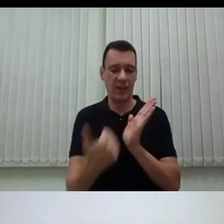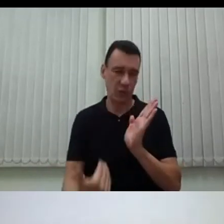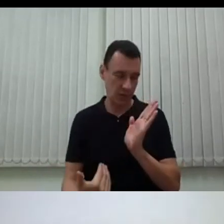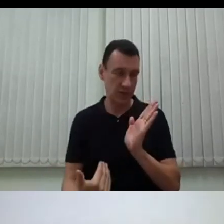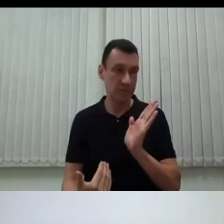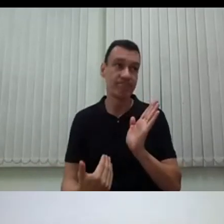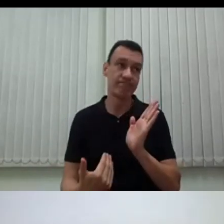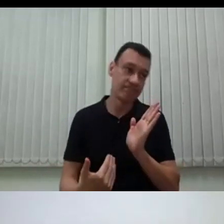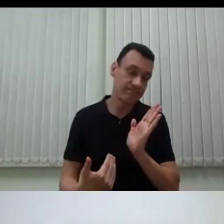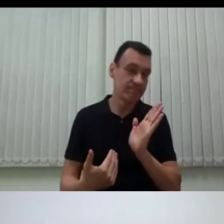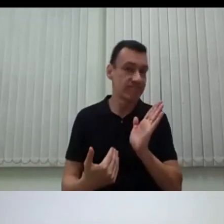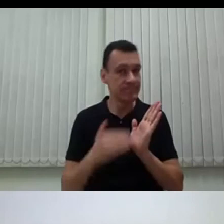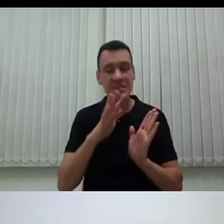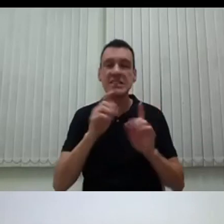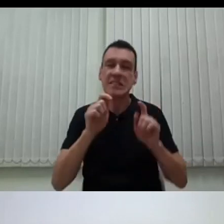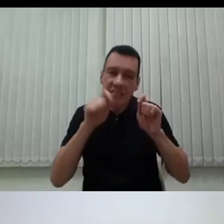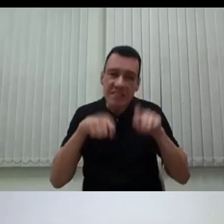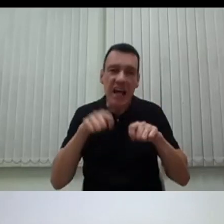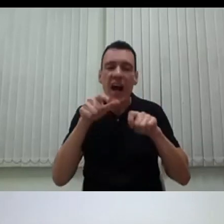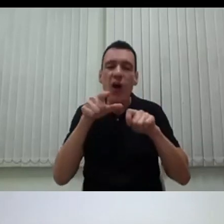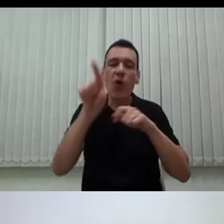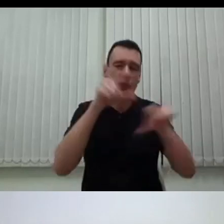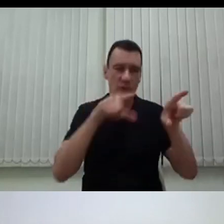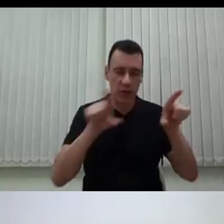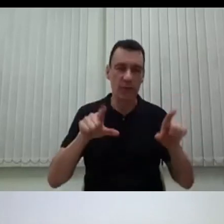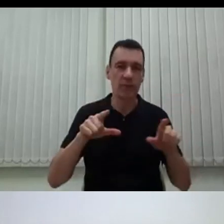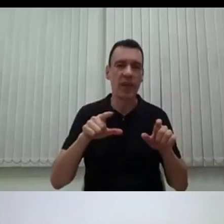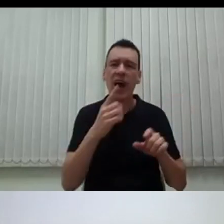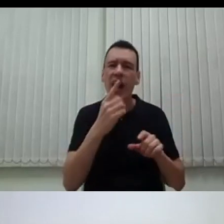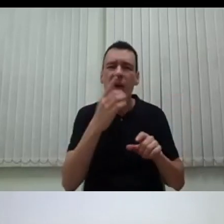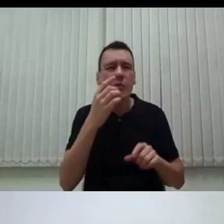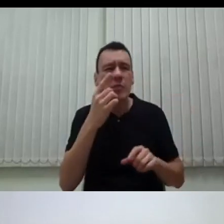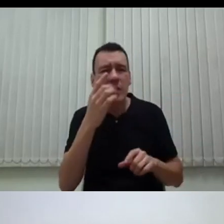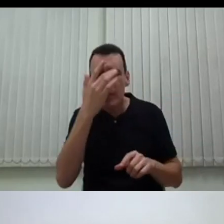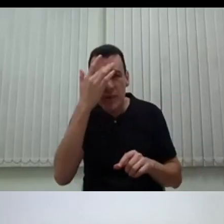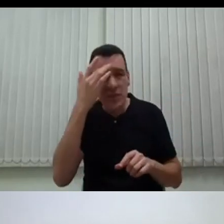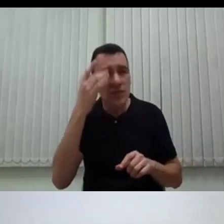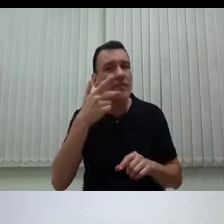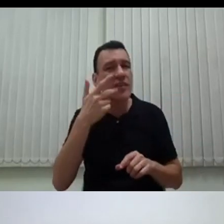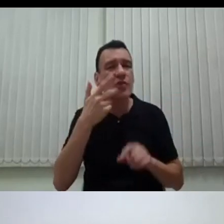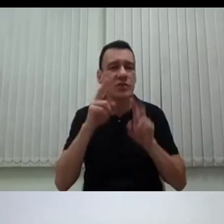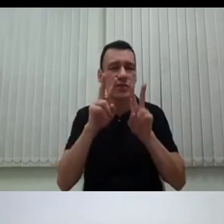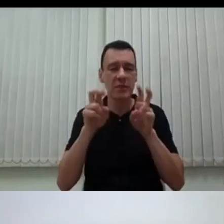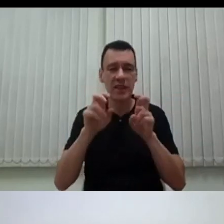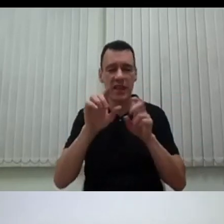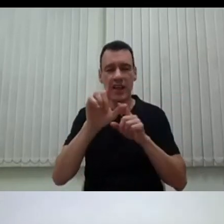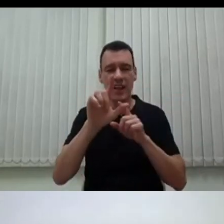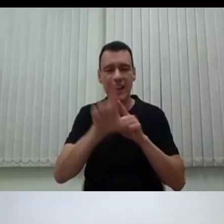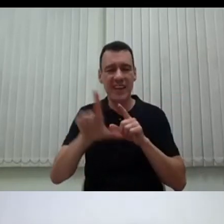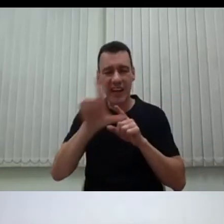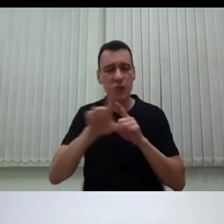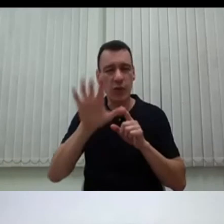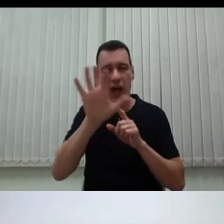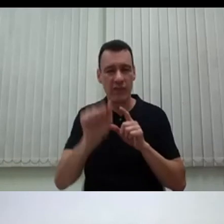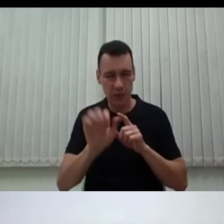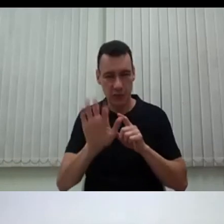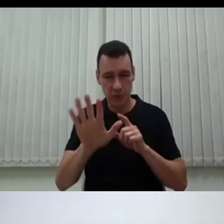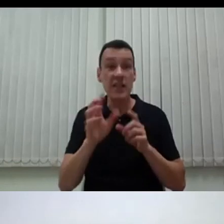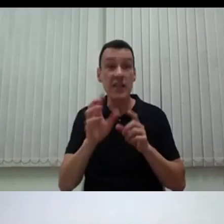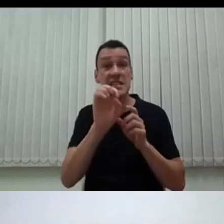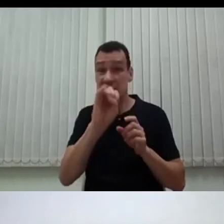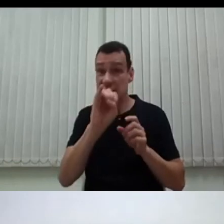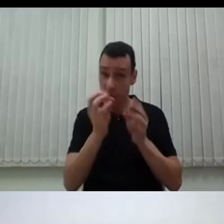que falou do literáforo, né? Do literáforo. Então, se vocês entrarem no Google Literáforo,